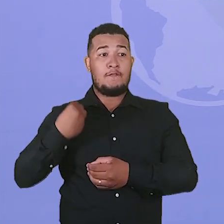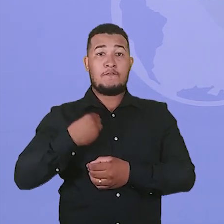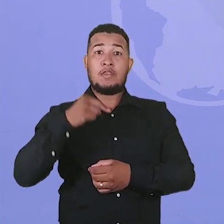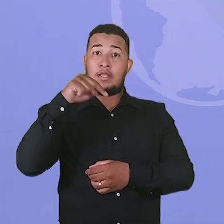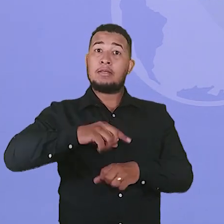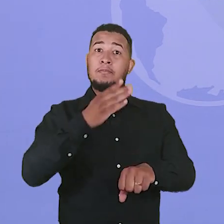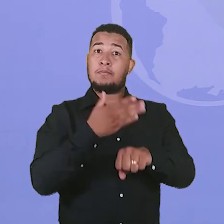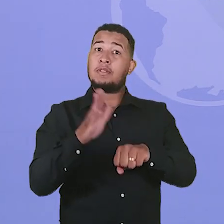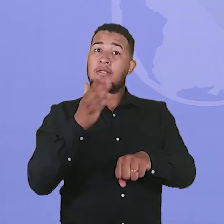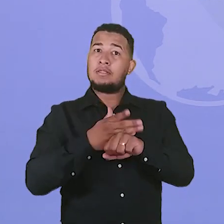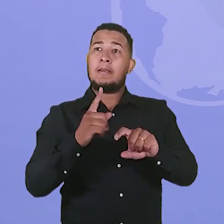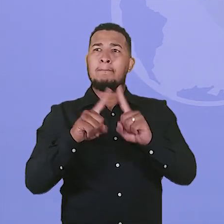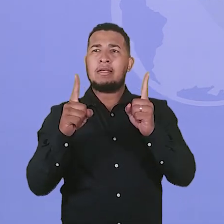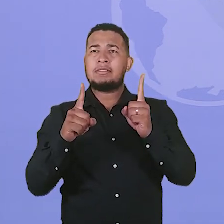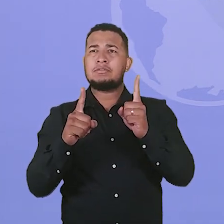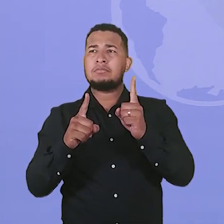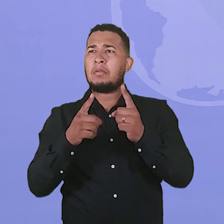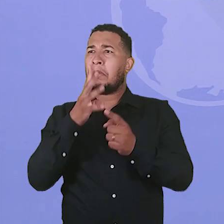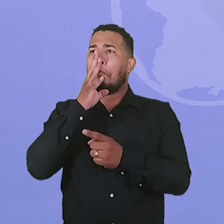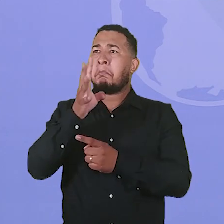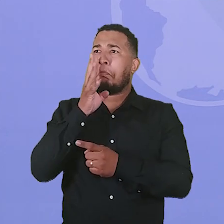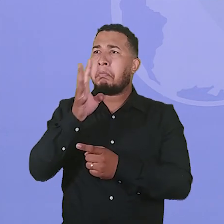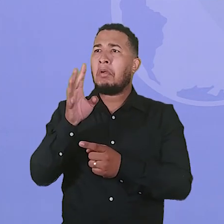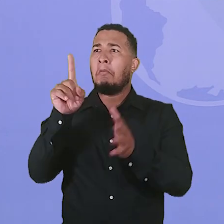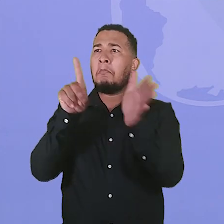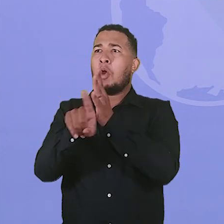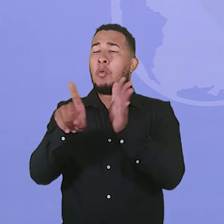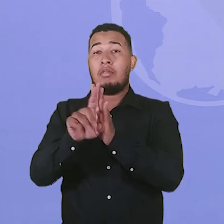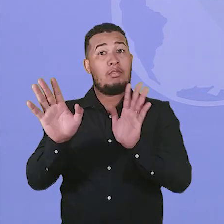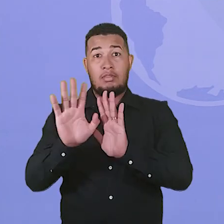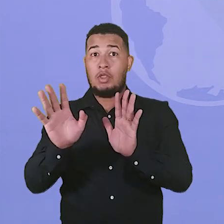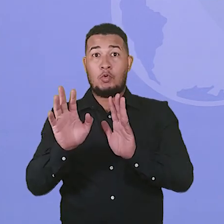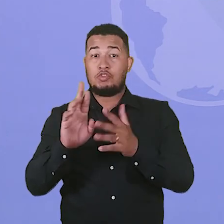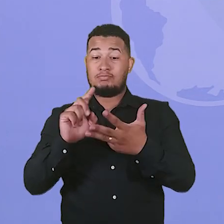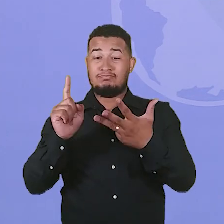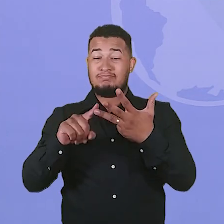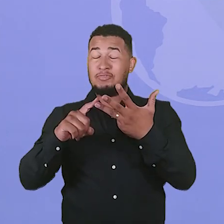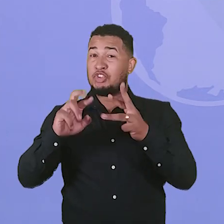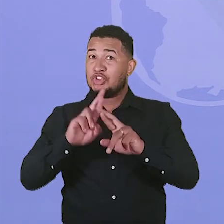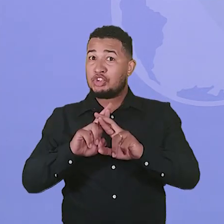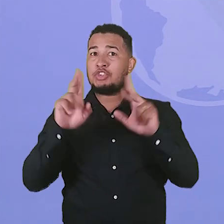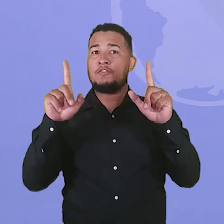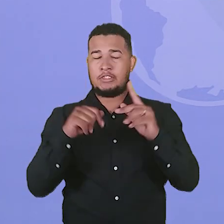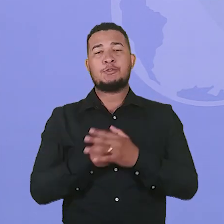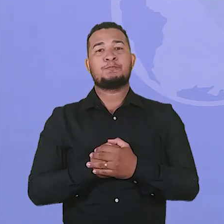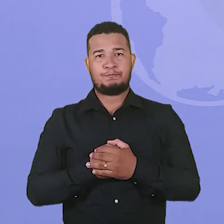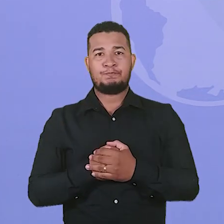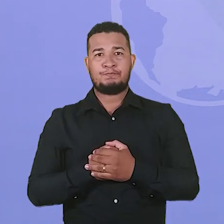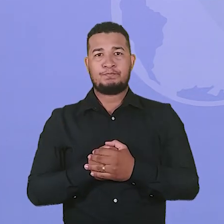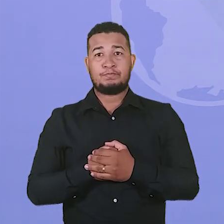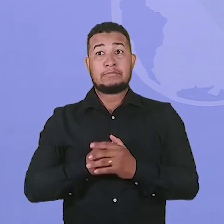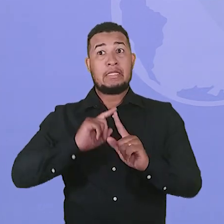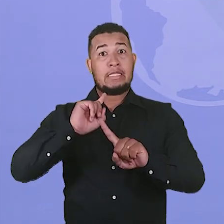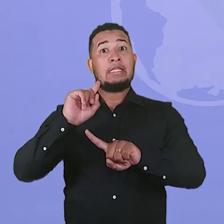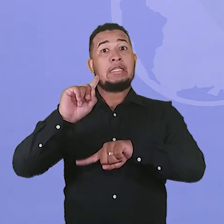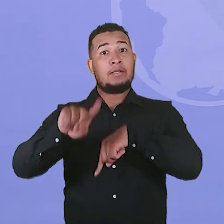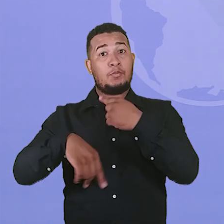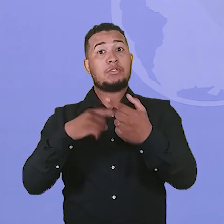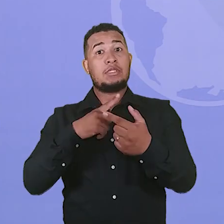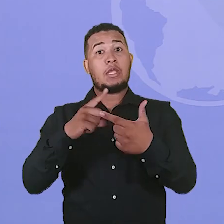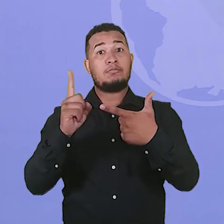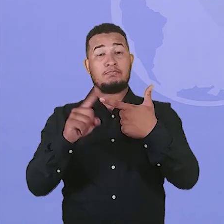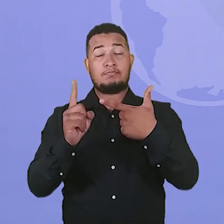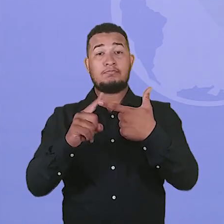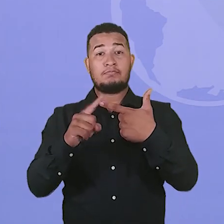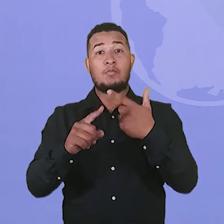vida prática, mas não questionam, né? Ele é bem diferente do conhecimento científico. Em seguida,